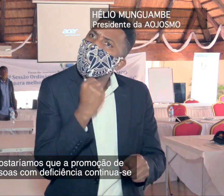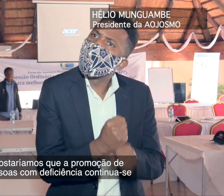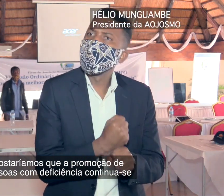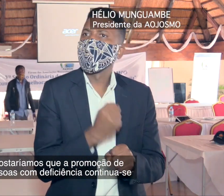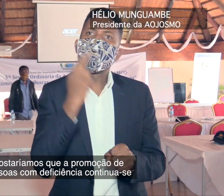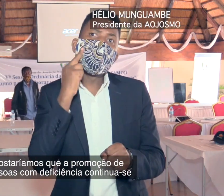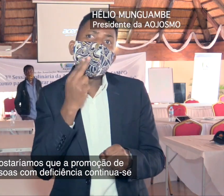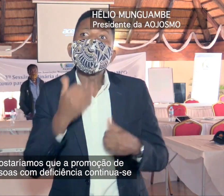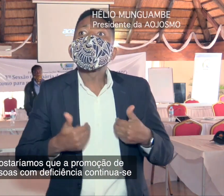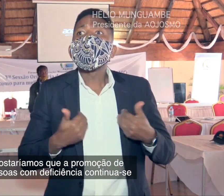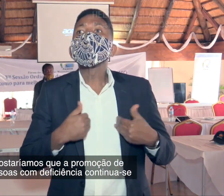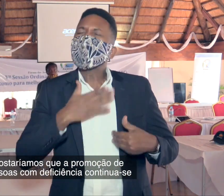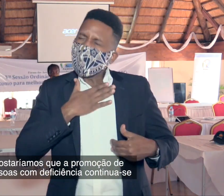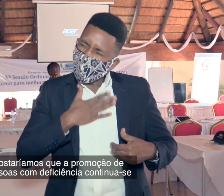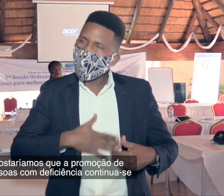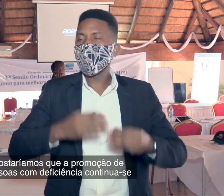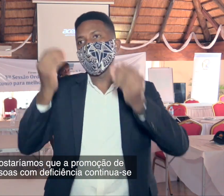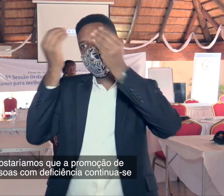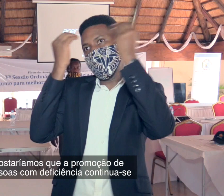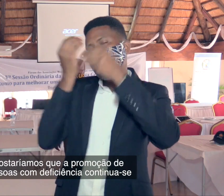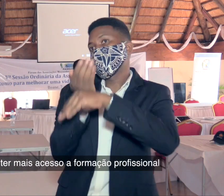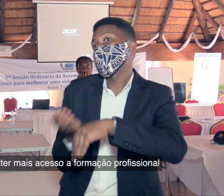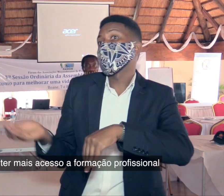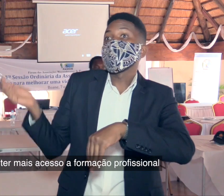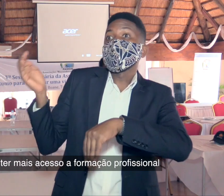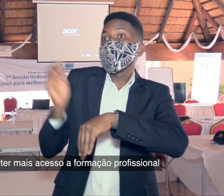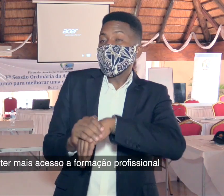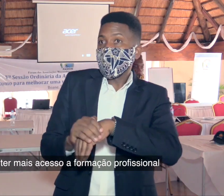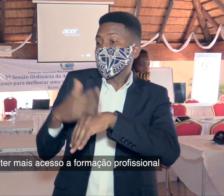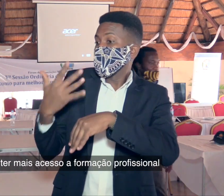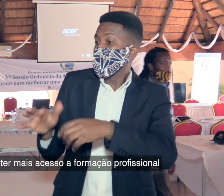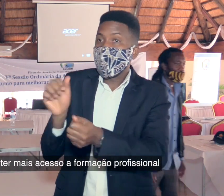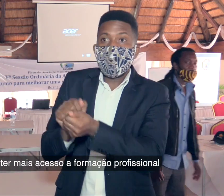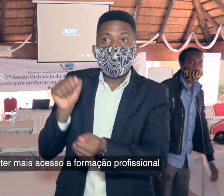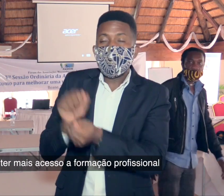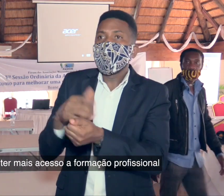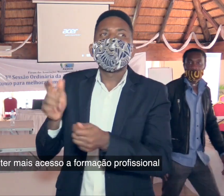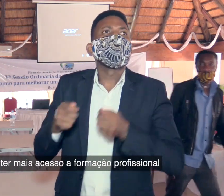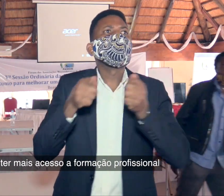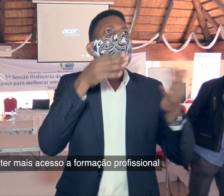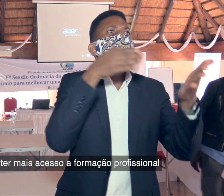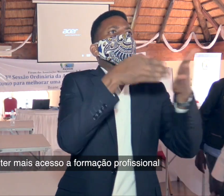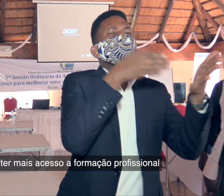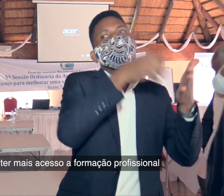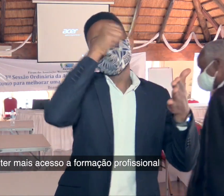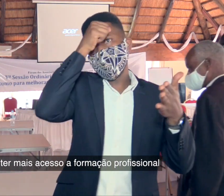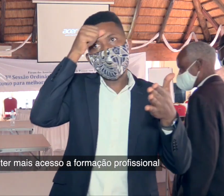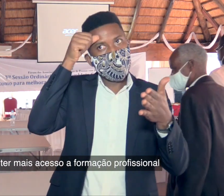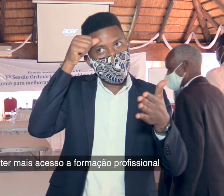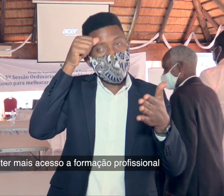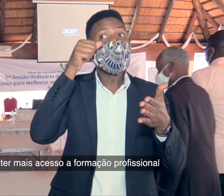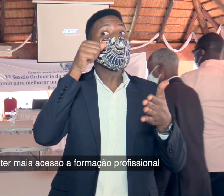dos direitos da pessoa com deficiência. Nós queremos mais ter acesso à informação